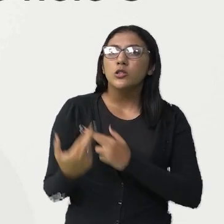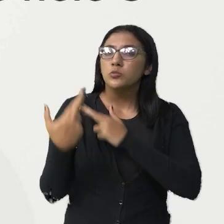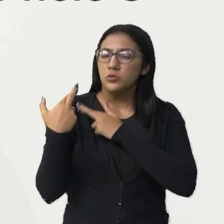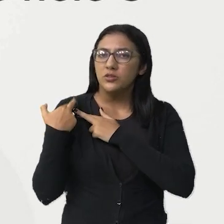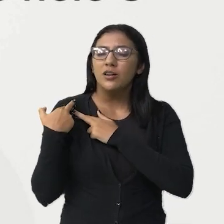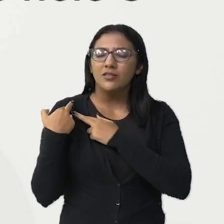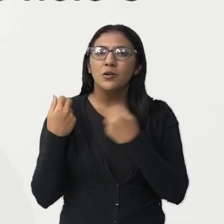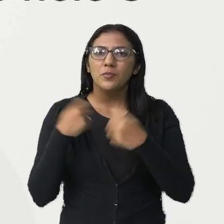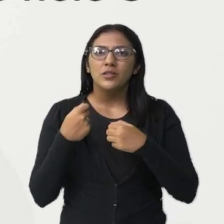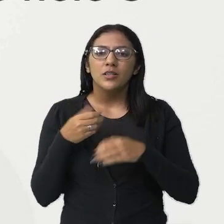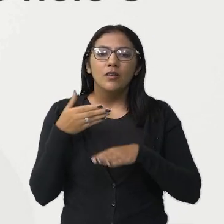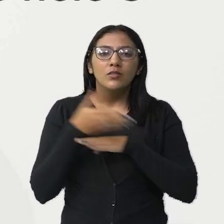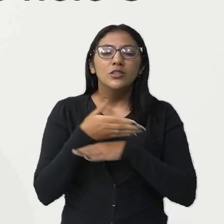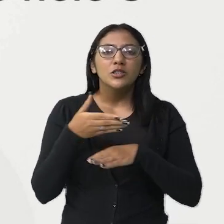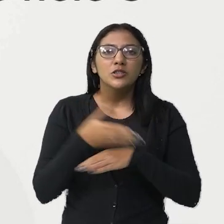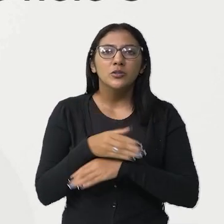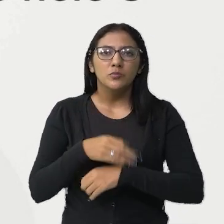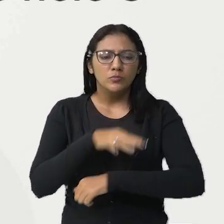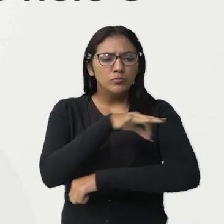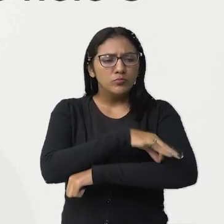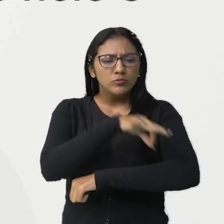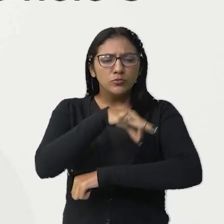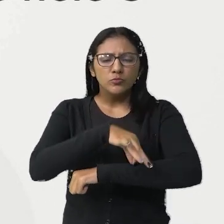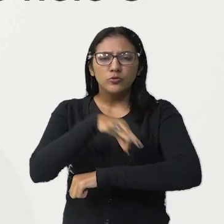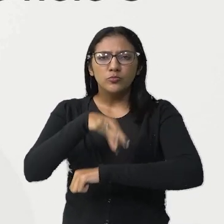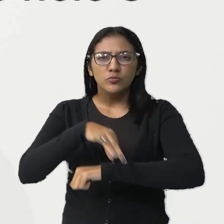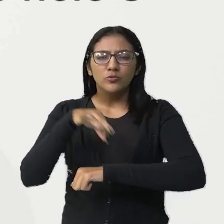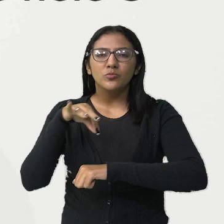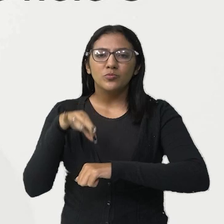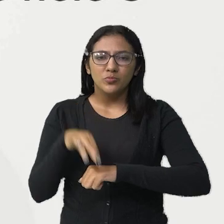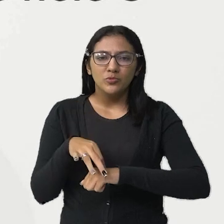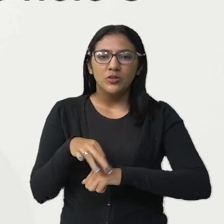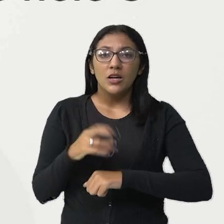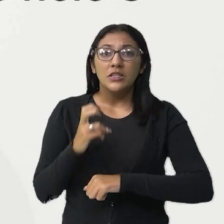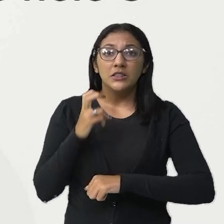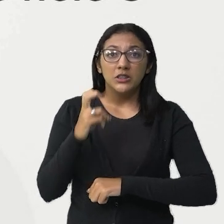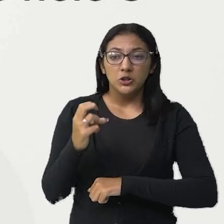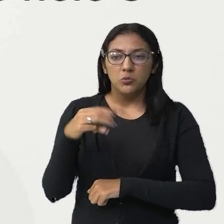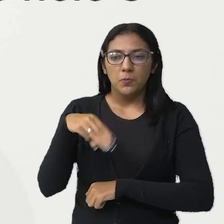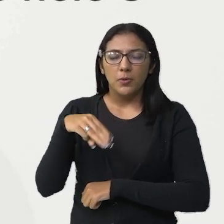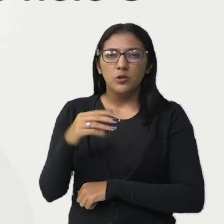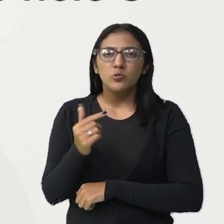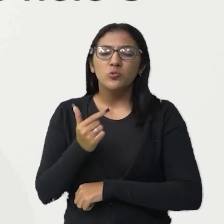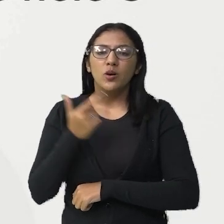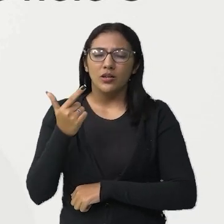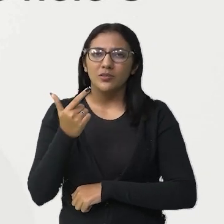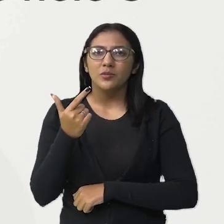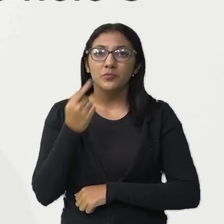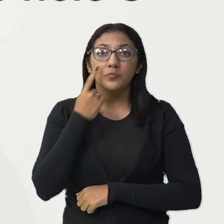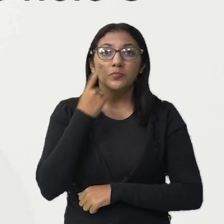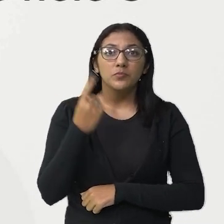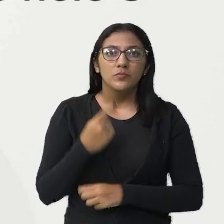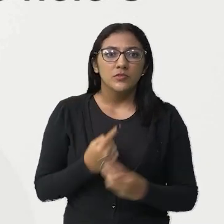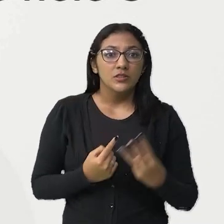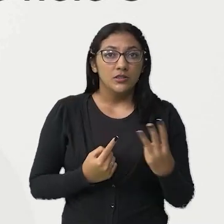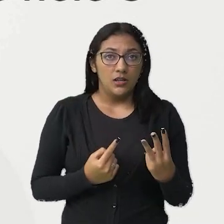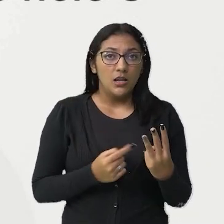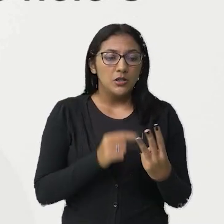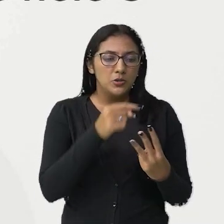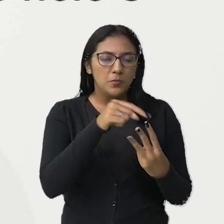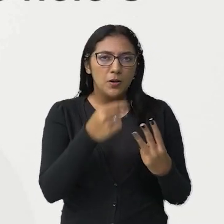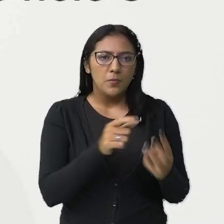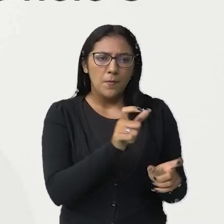dia 5 metros quadrados. Então, vamos ficar atentos aos valores, né? 3 pessoas que plantam